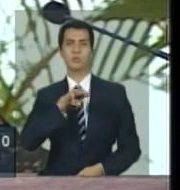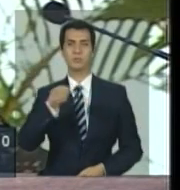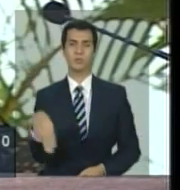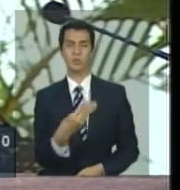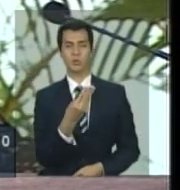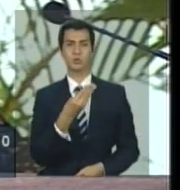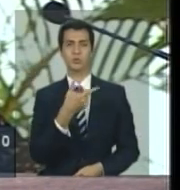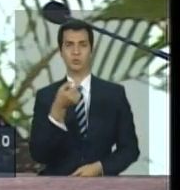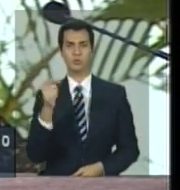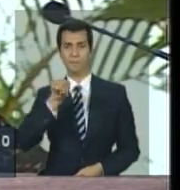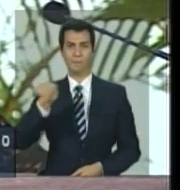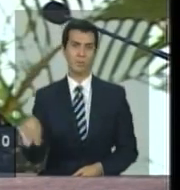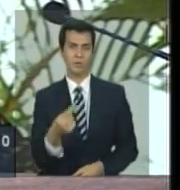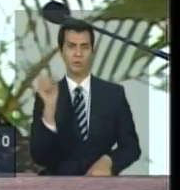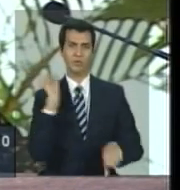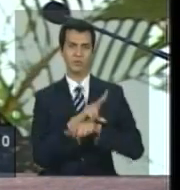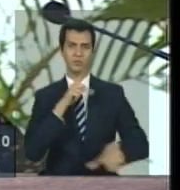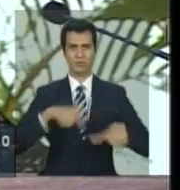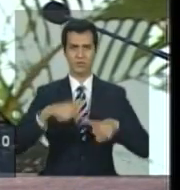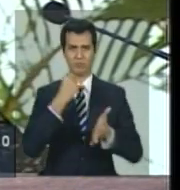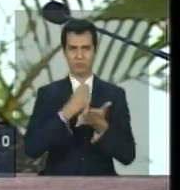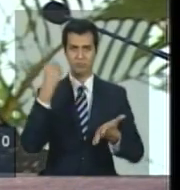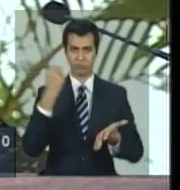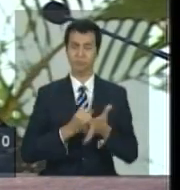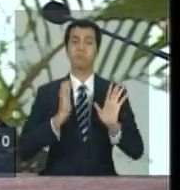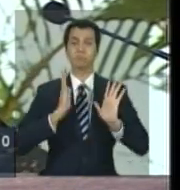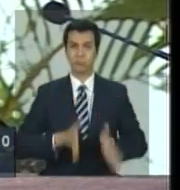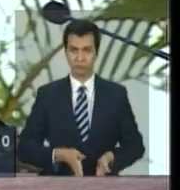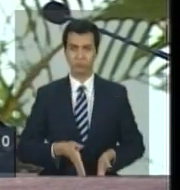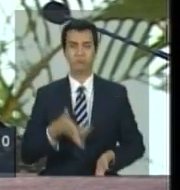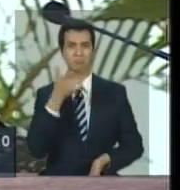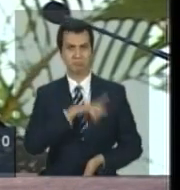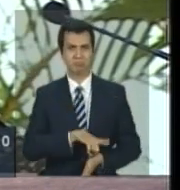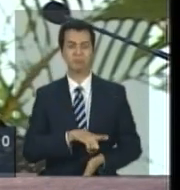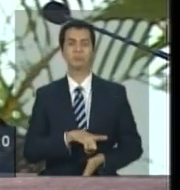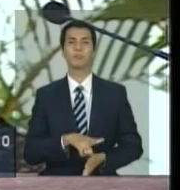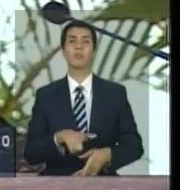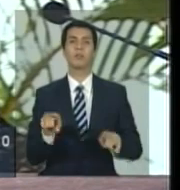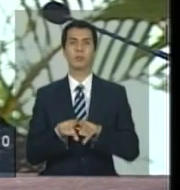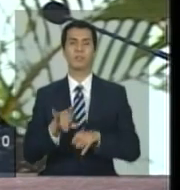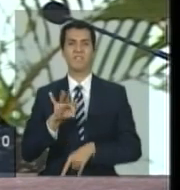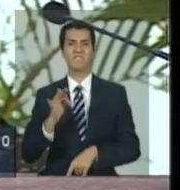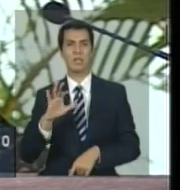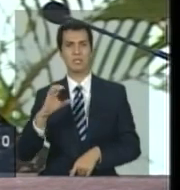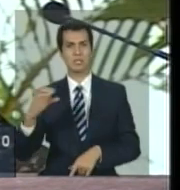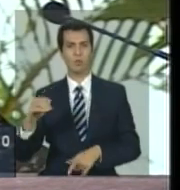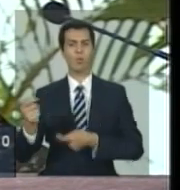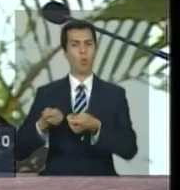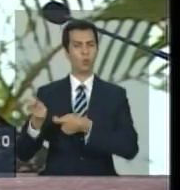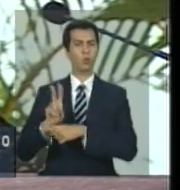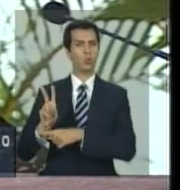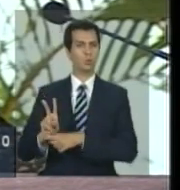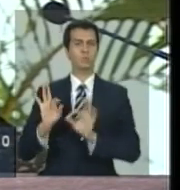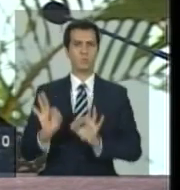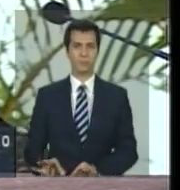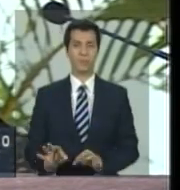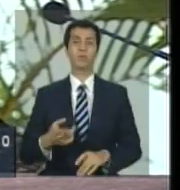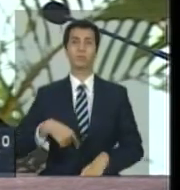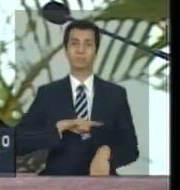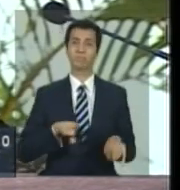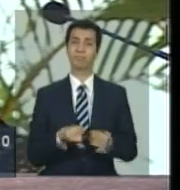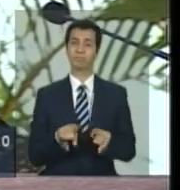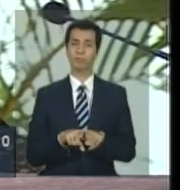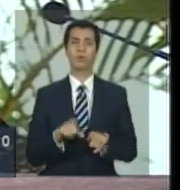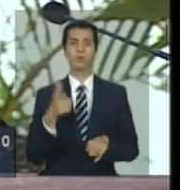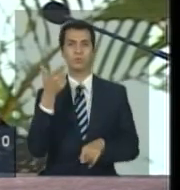2.200.000 empregos formais. A inflação está sob controle e avançamos ainda mais em nosso esforço